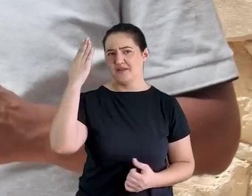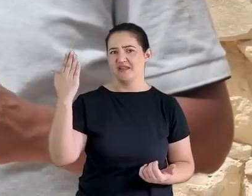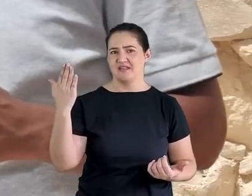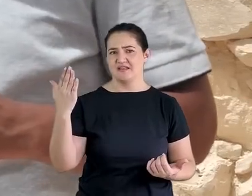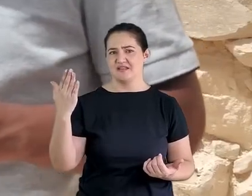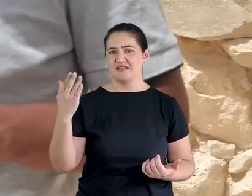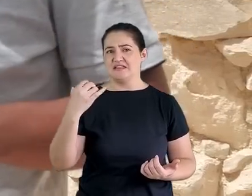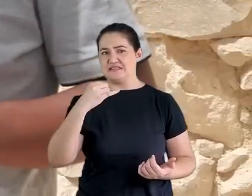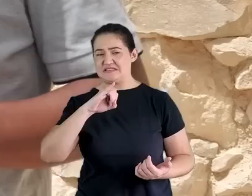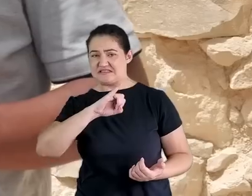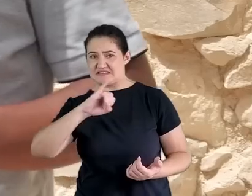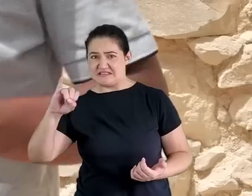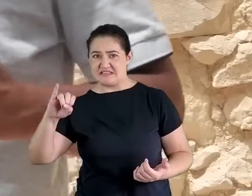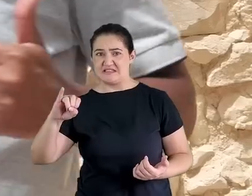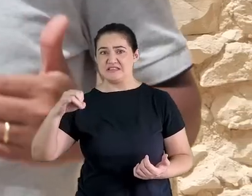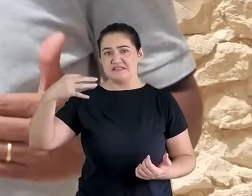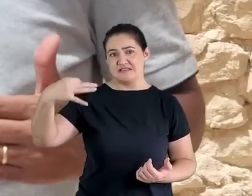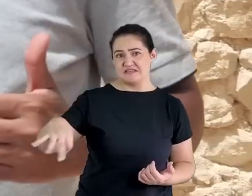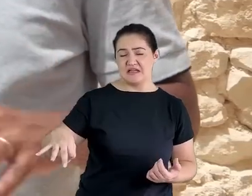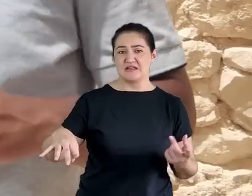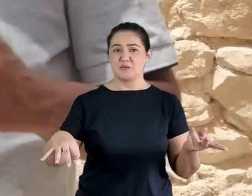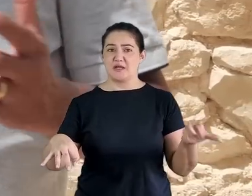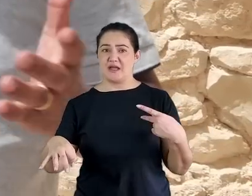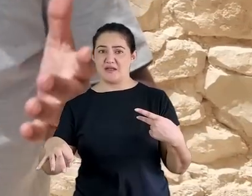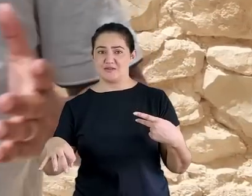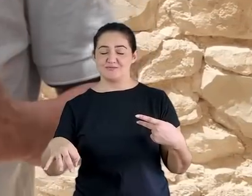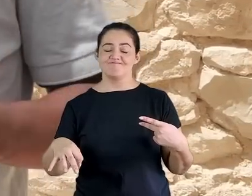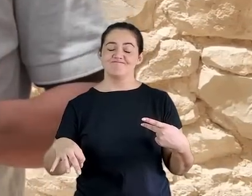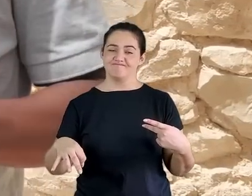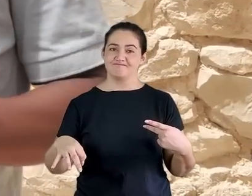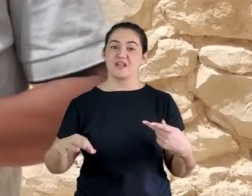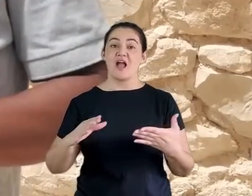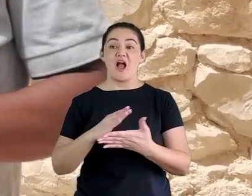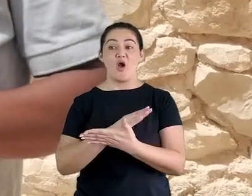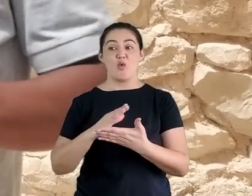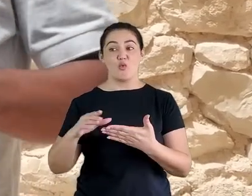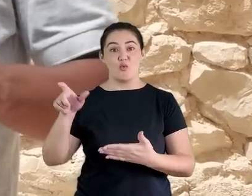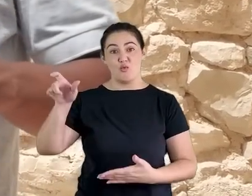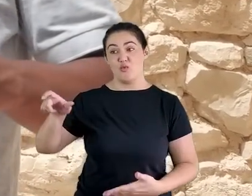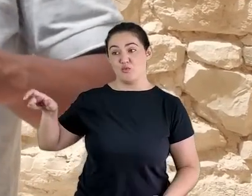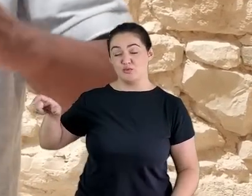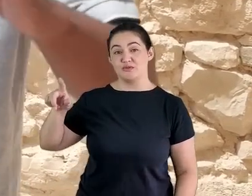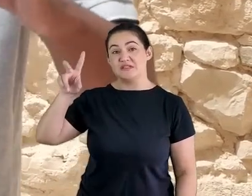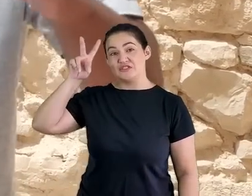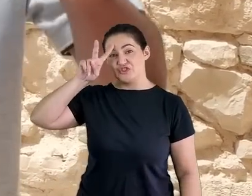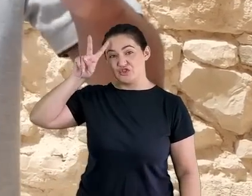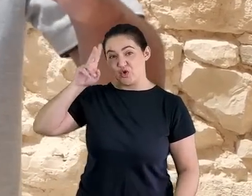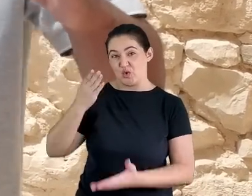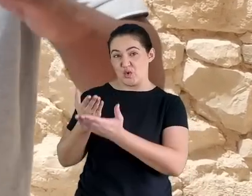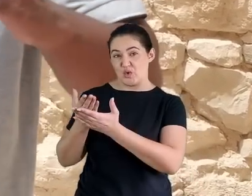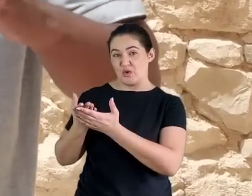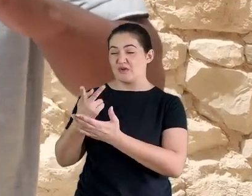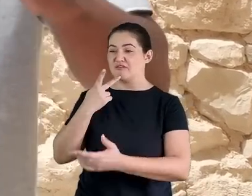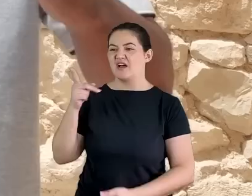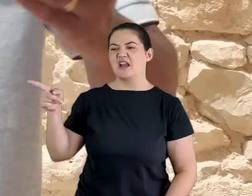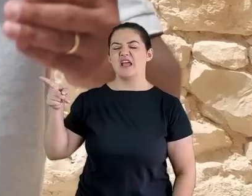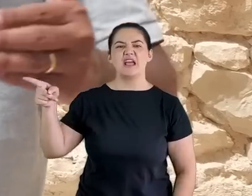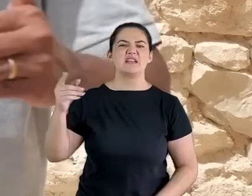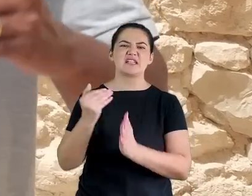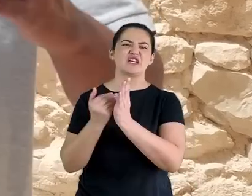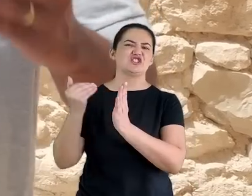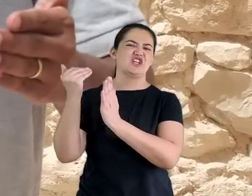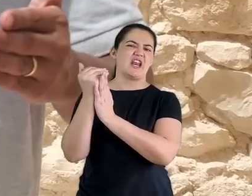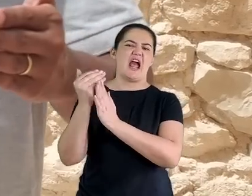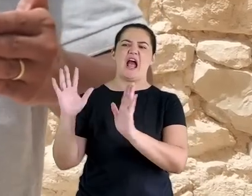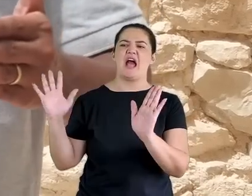decidir se aquela foi uma atitude correta ou não. Também devo dizer que alguns historiadores consideram que o que Flávio José falou foi um tanto